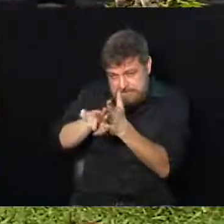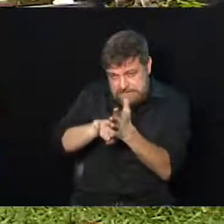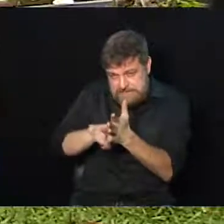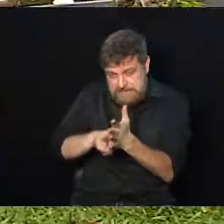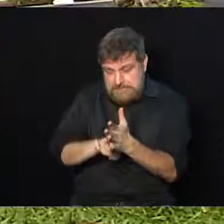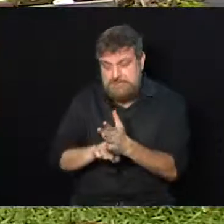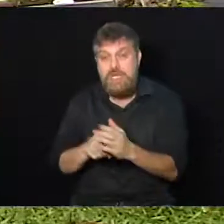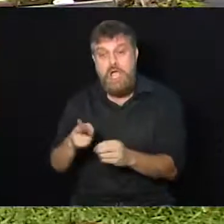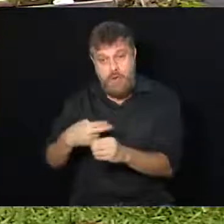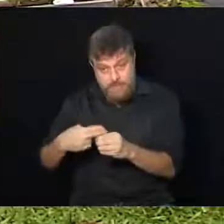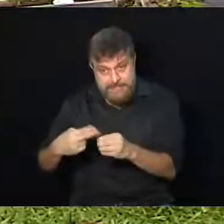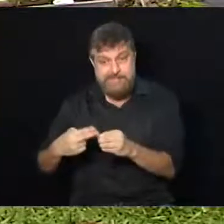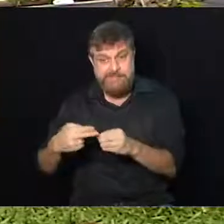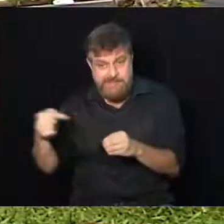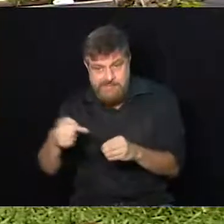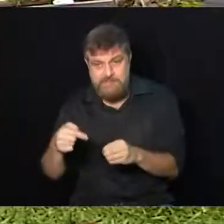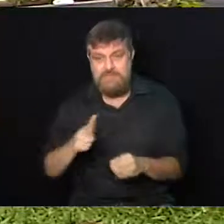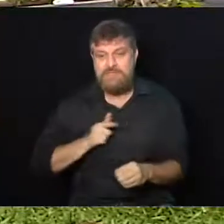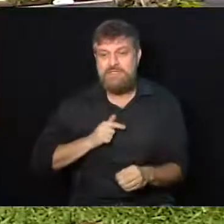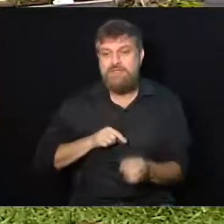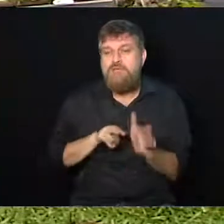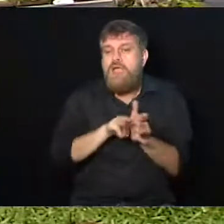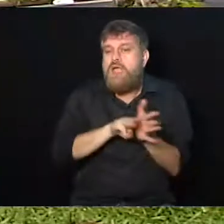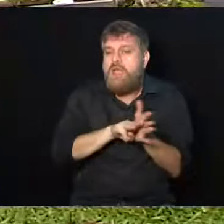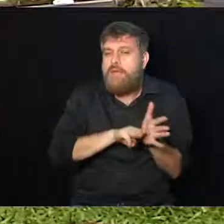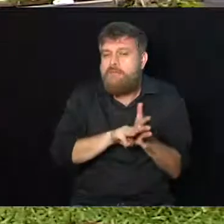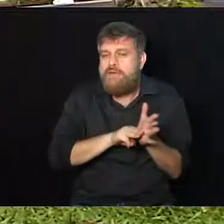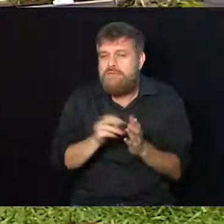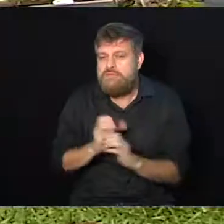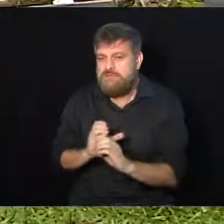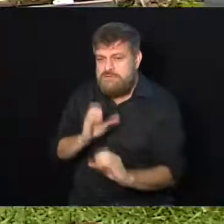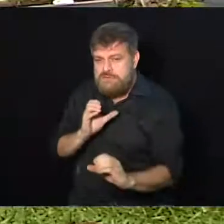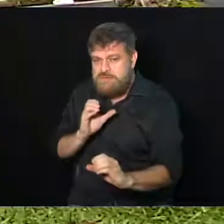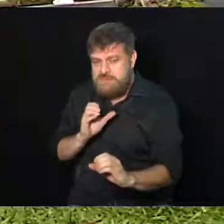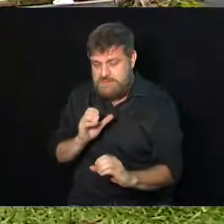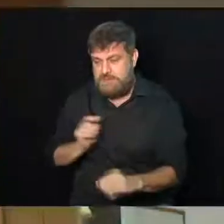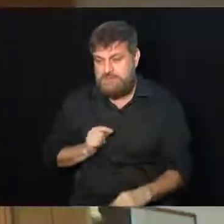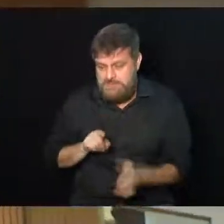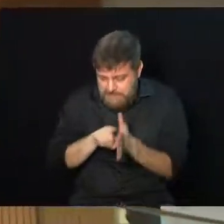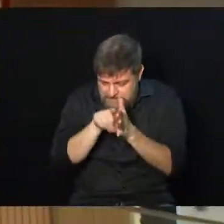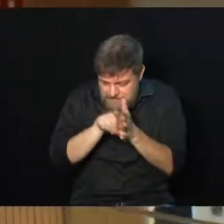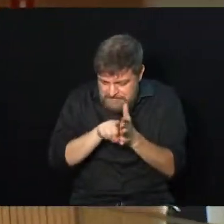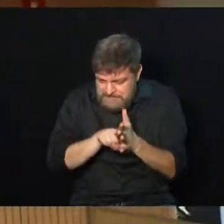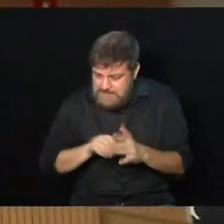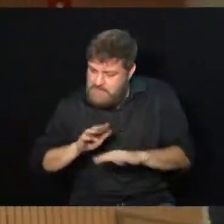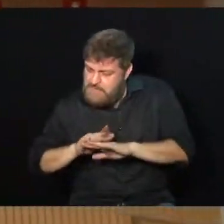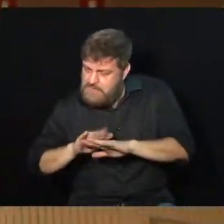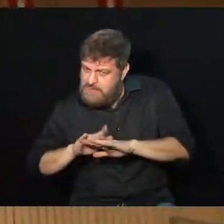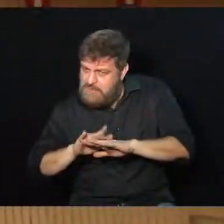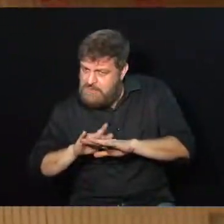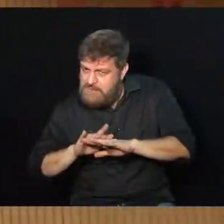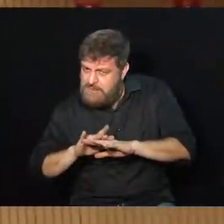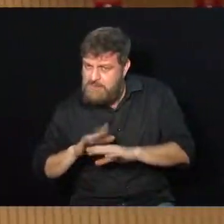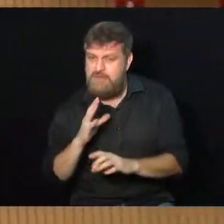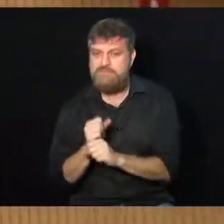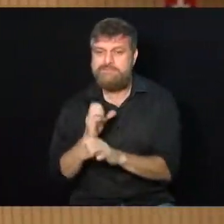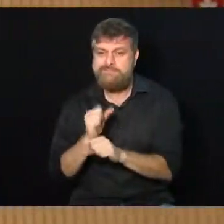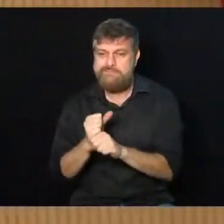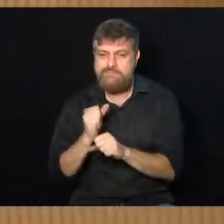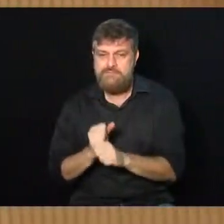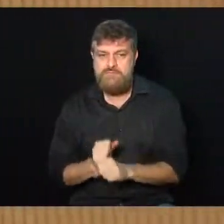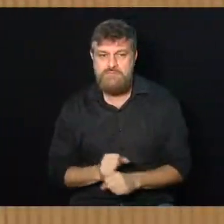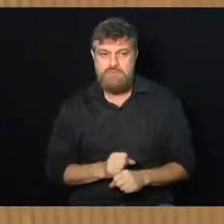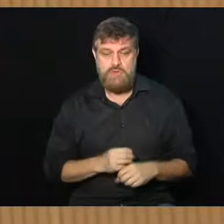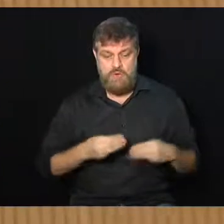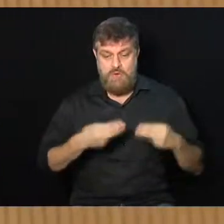outras instituições utilizou métodos de engenharia reversa para analisar os cálculos oficiais do Ministério da